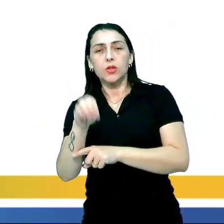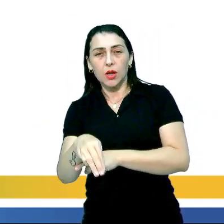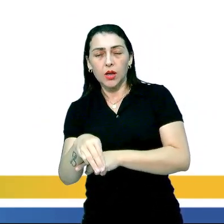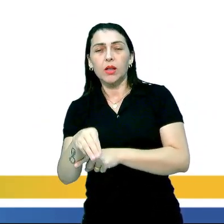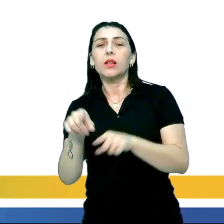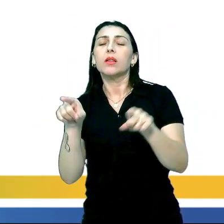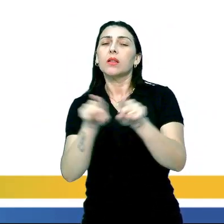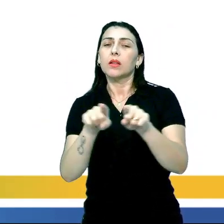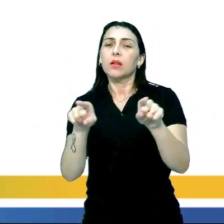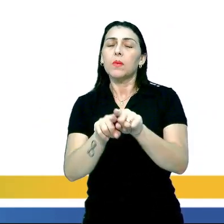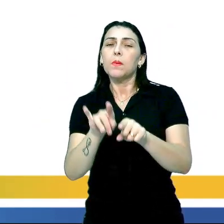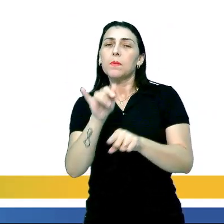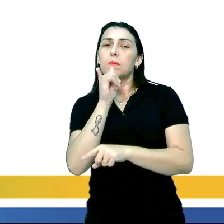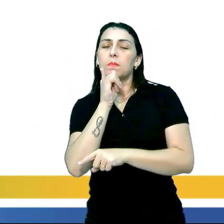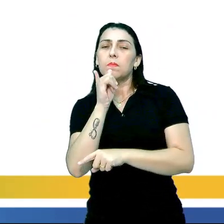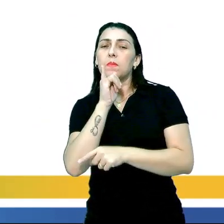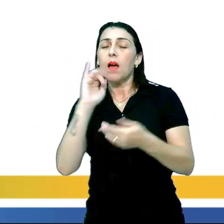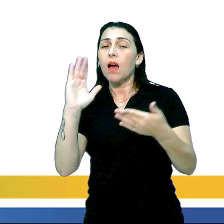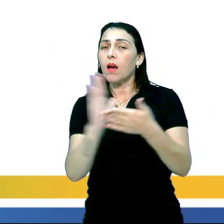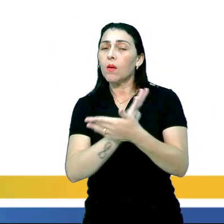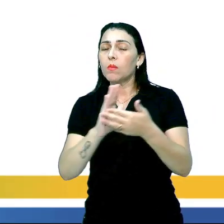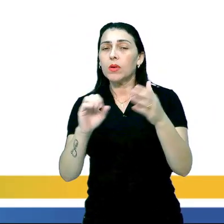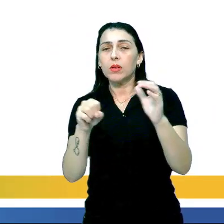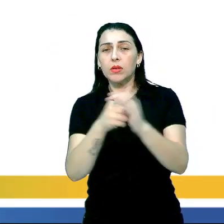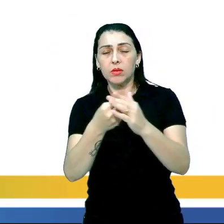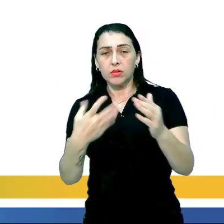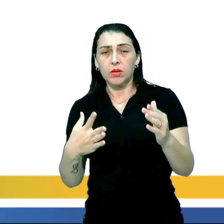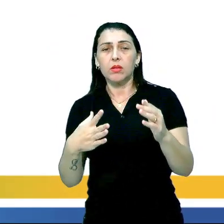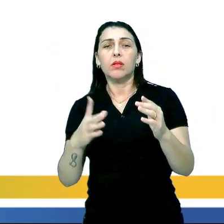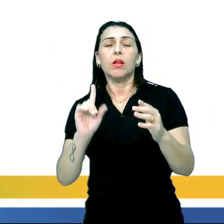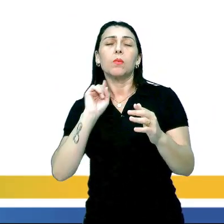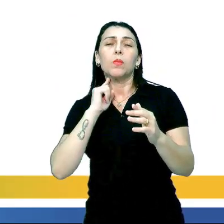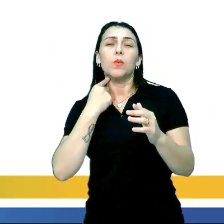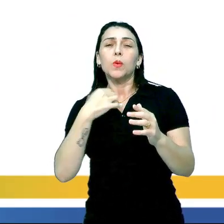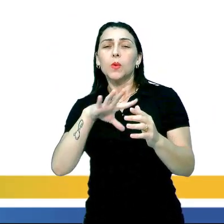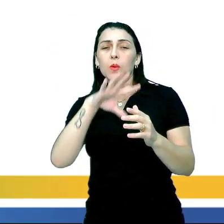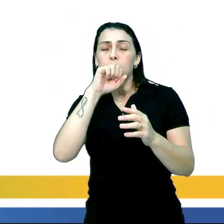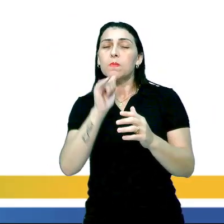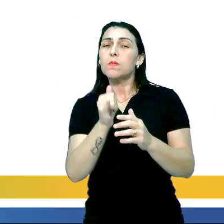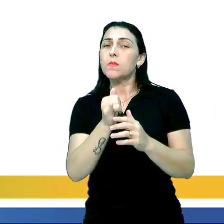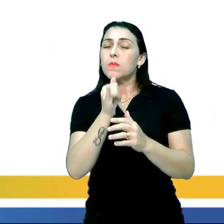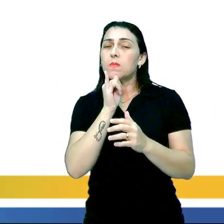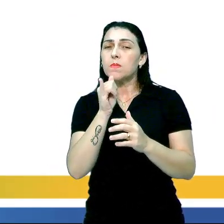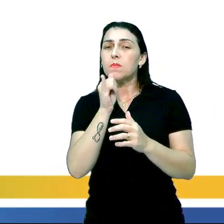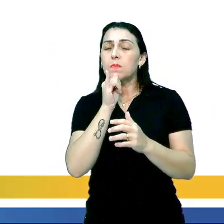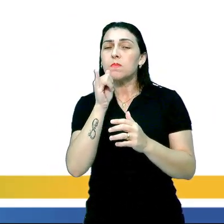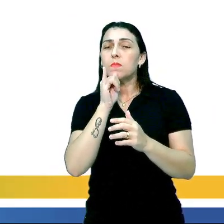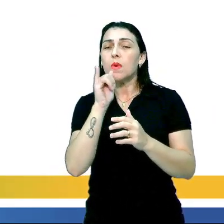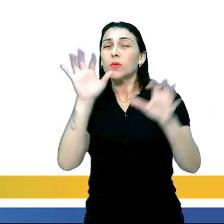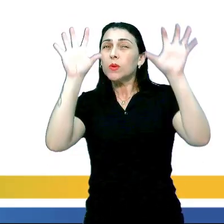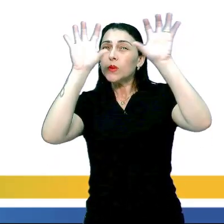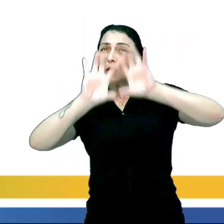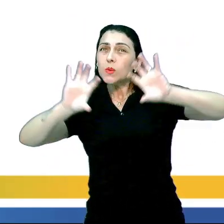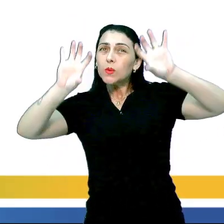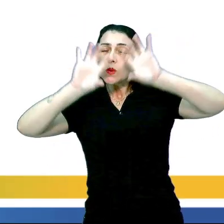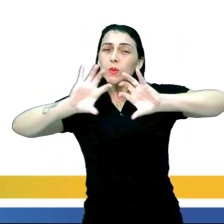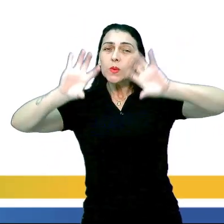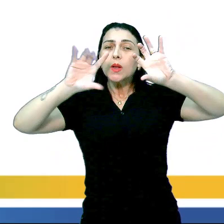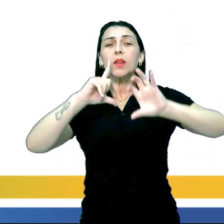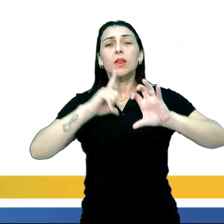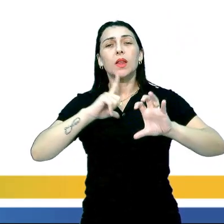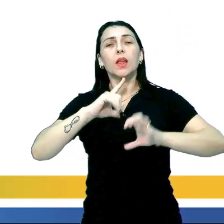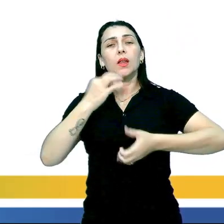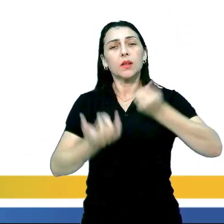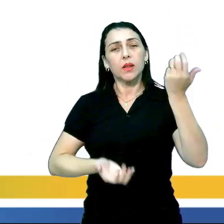gente coloca, por exemplo, algumas características da poluição do ar. Por exemplo, a questão da fumaça. A gente tem